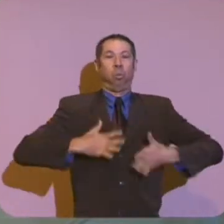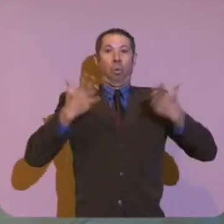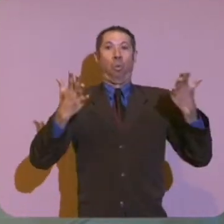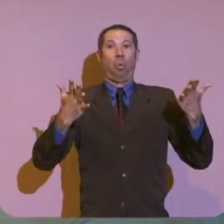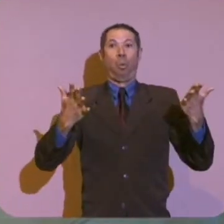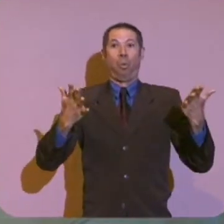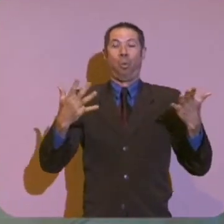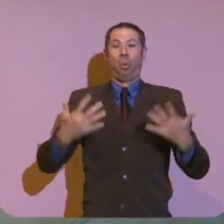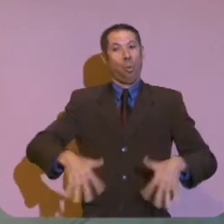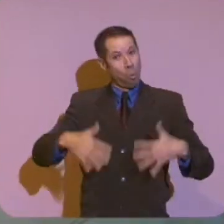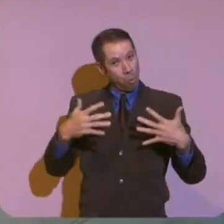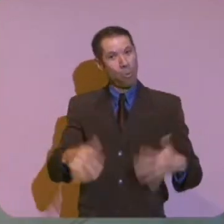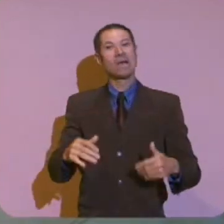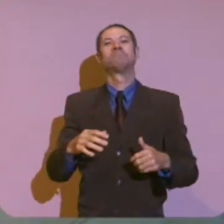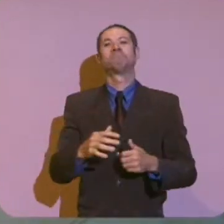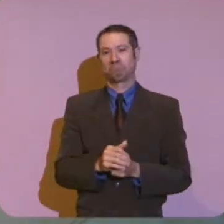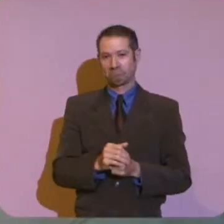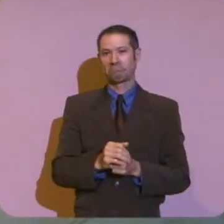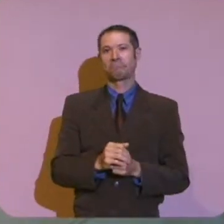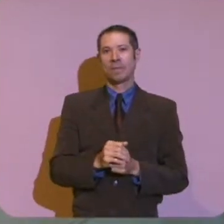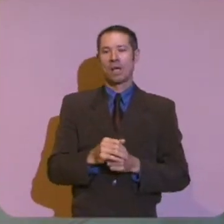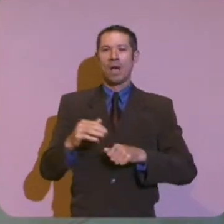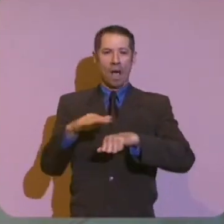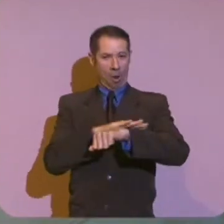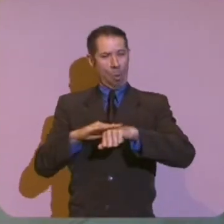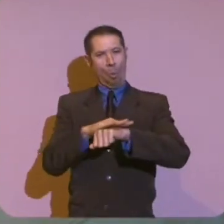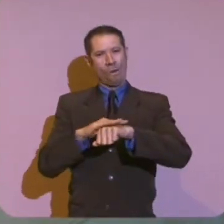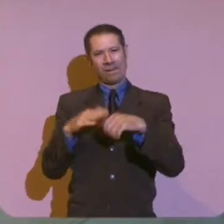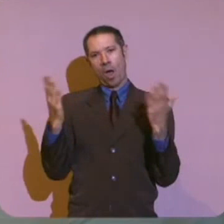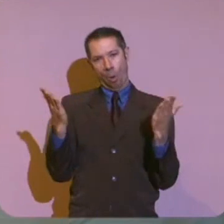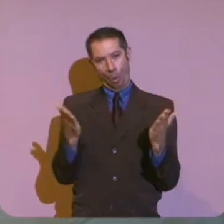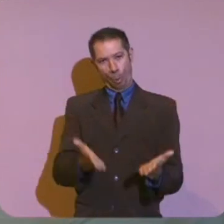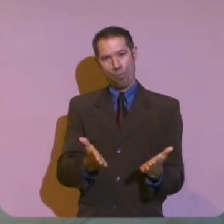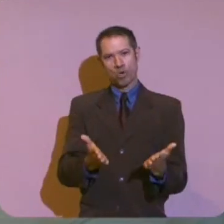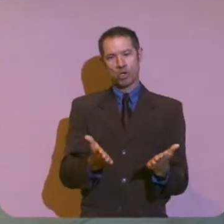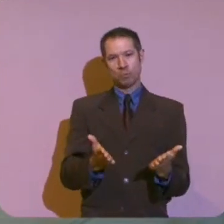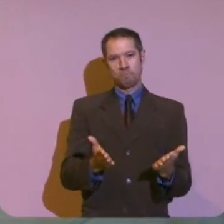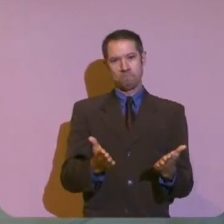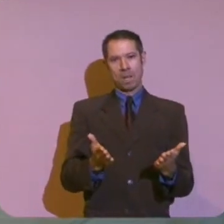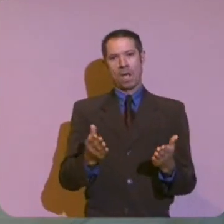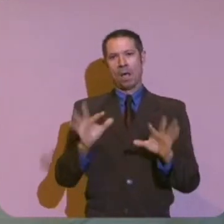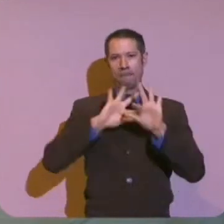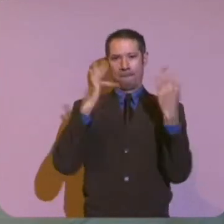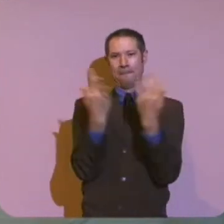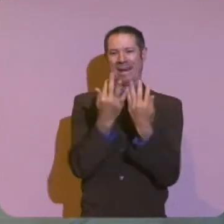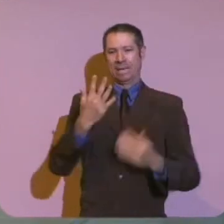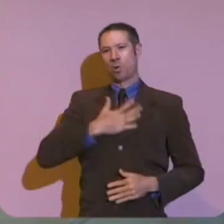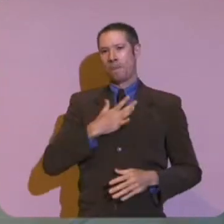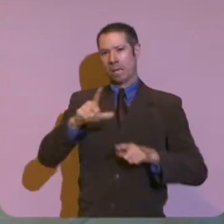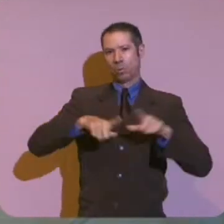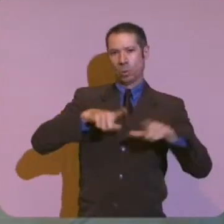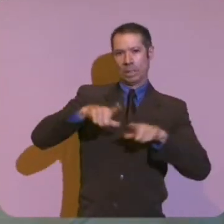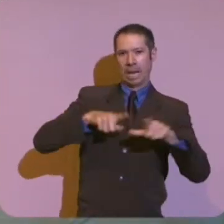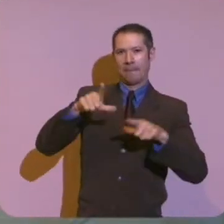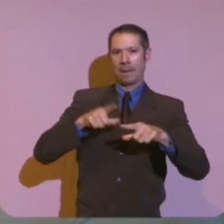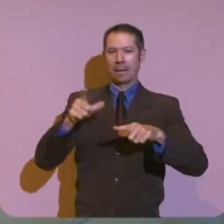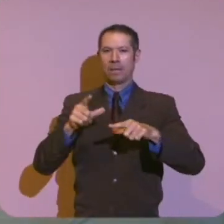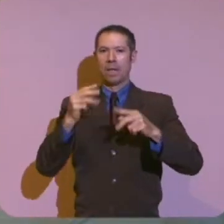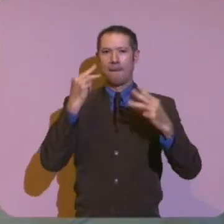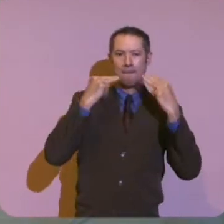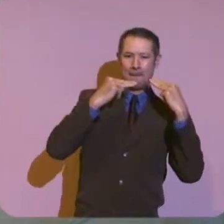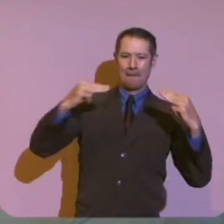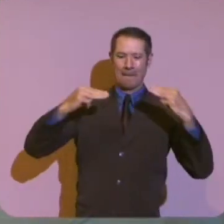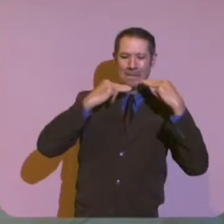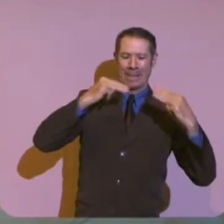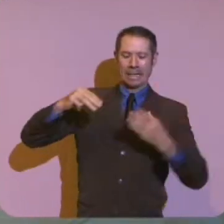assustador, né? Eu conversava hoje com um parente meu que trabalha na área de marketing